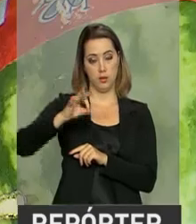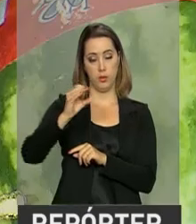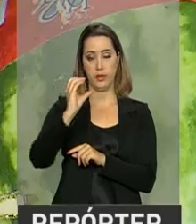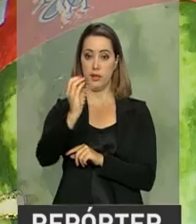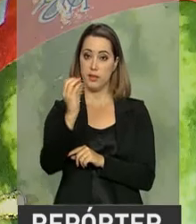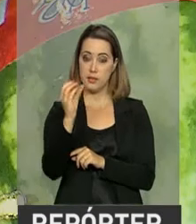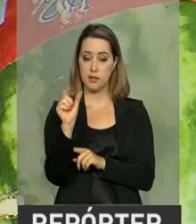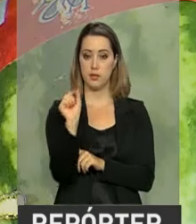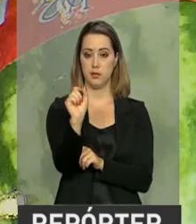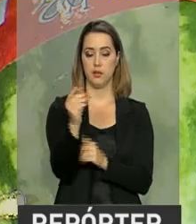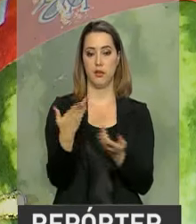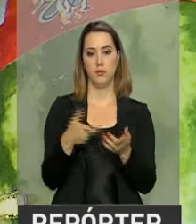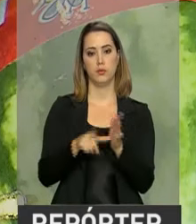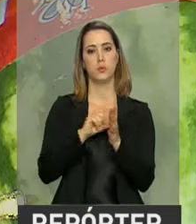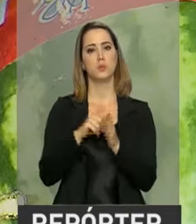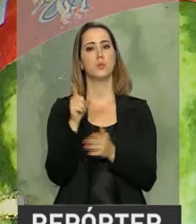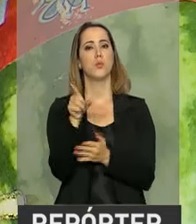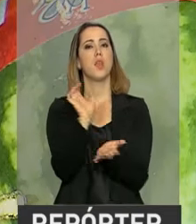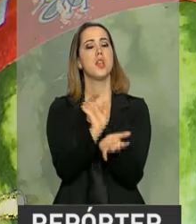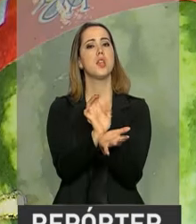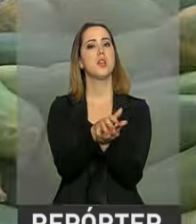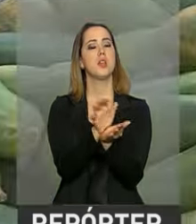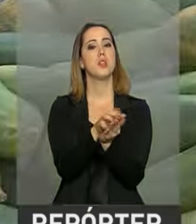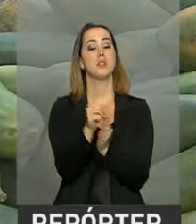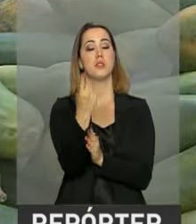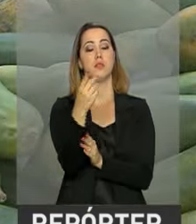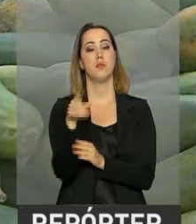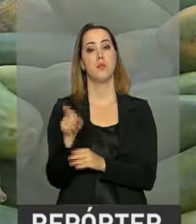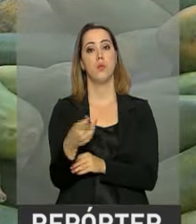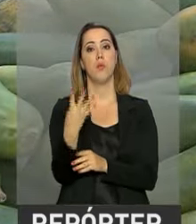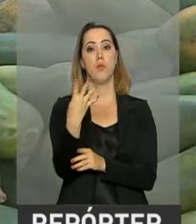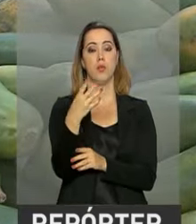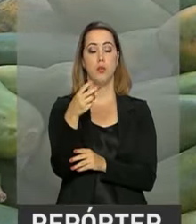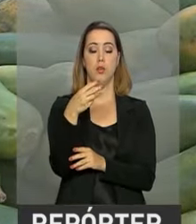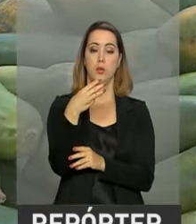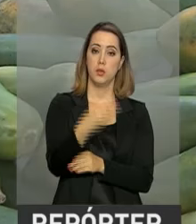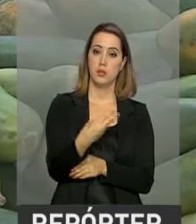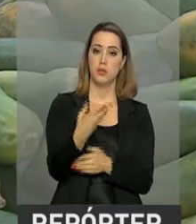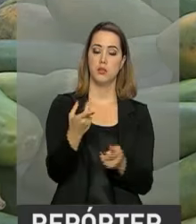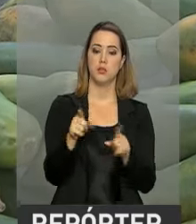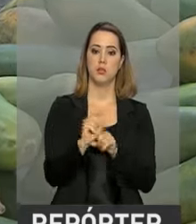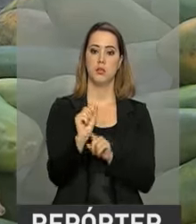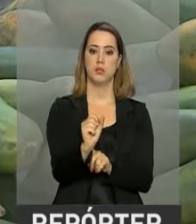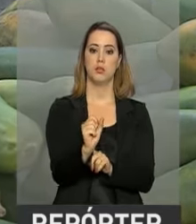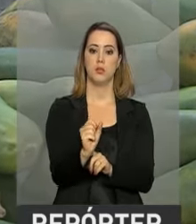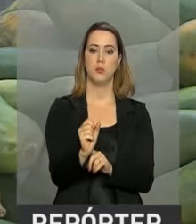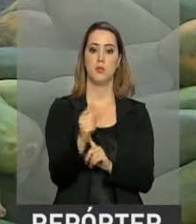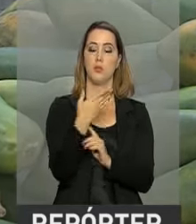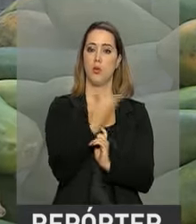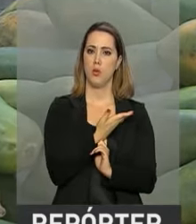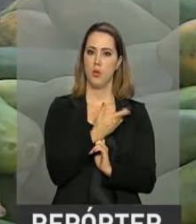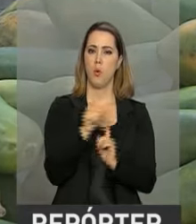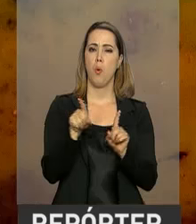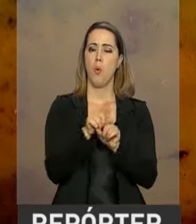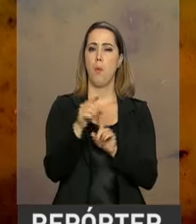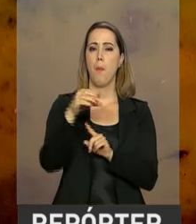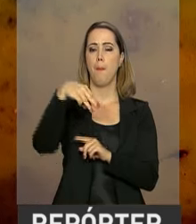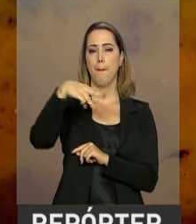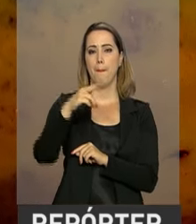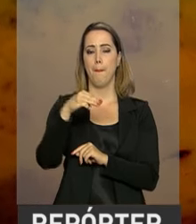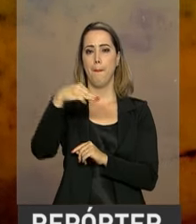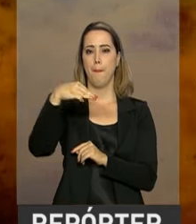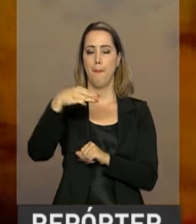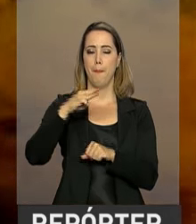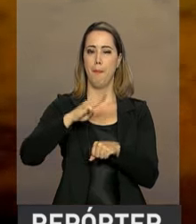a r 1,43 no Rio de Janeiro já o mamão o menor preço foi registrado em Belo Horizonte